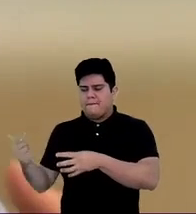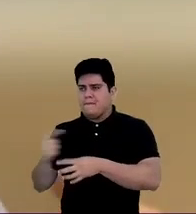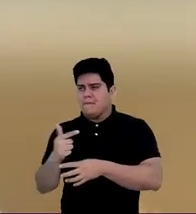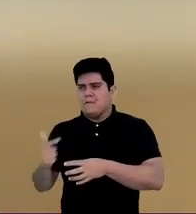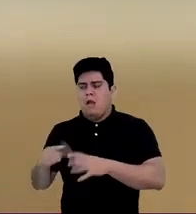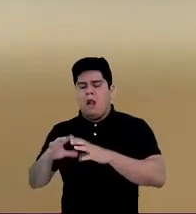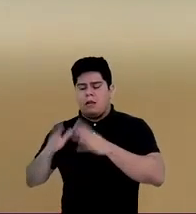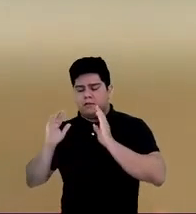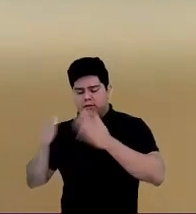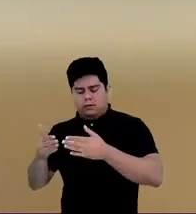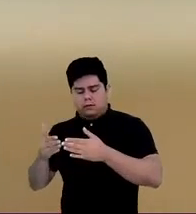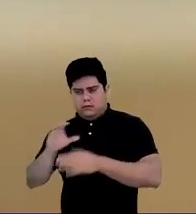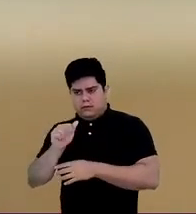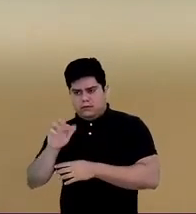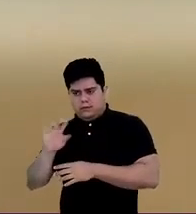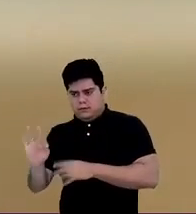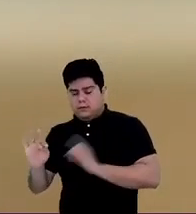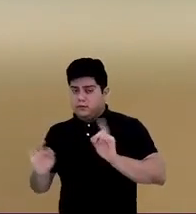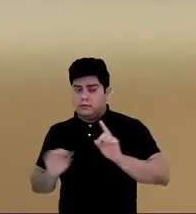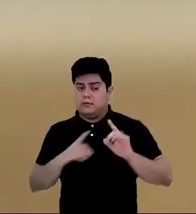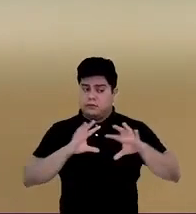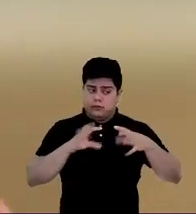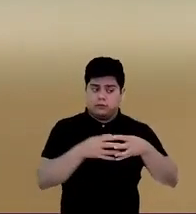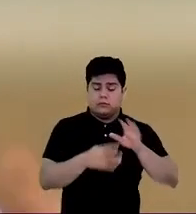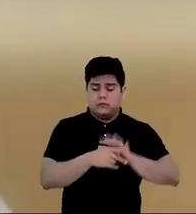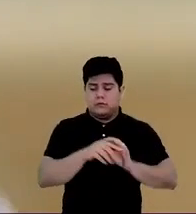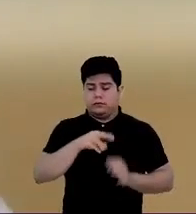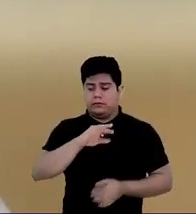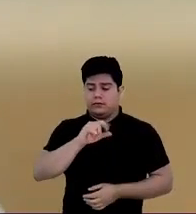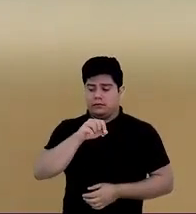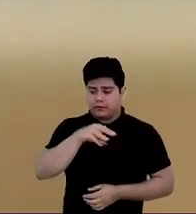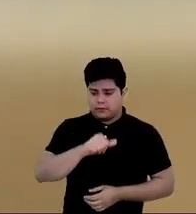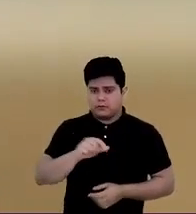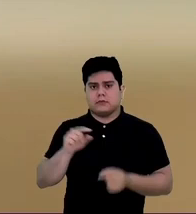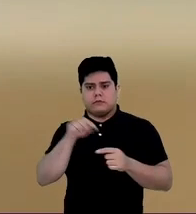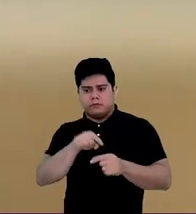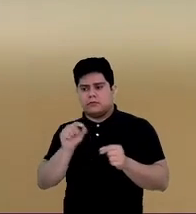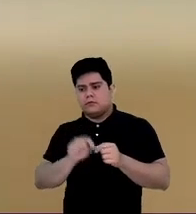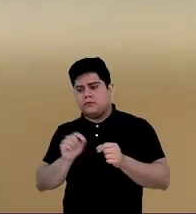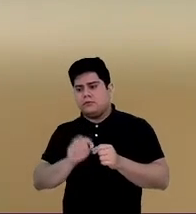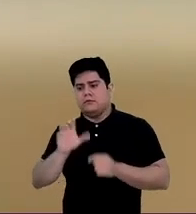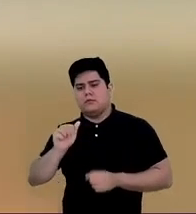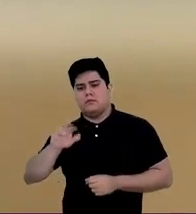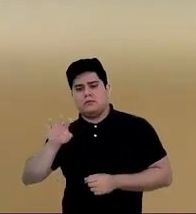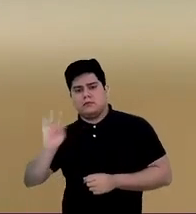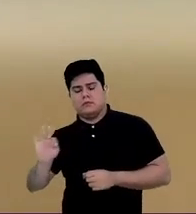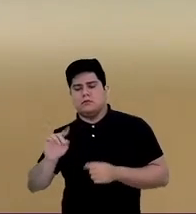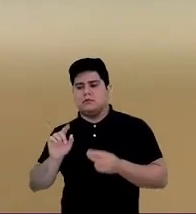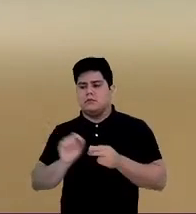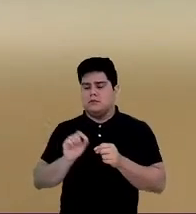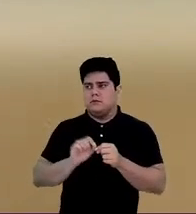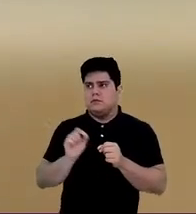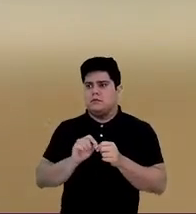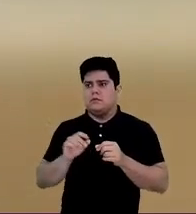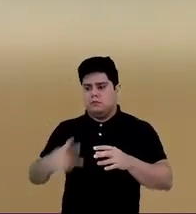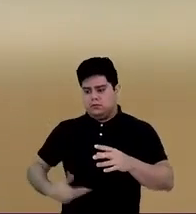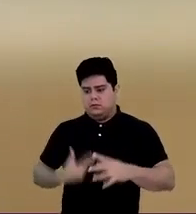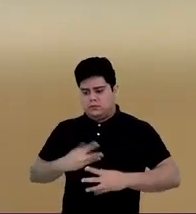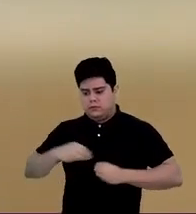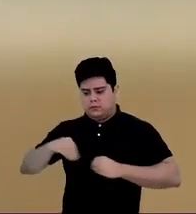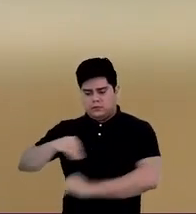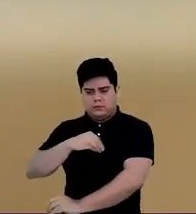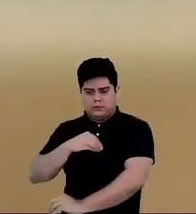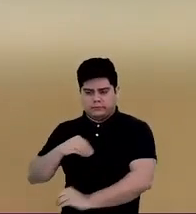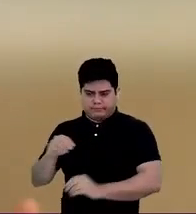gente tem um grupo de mieloma que faz CAR-T, que faz bispecífico, um grupo de linfoma e faz transplante. A mesma coisa